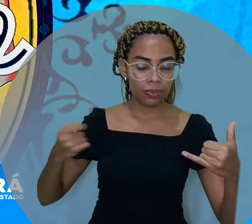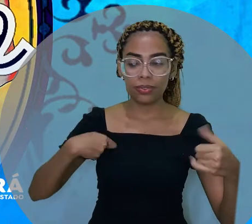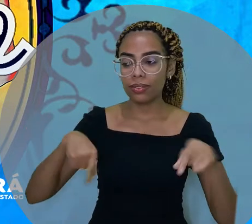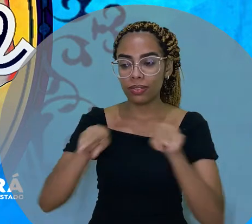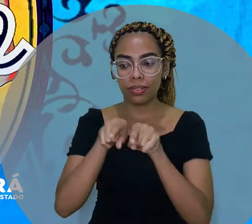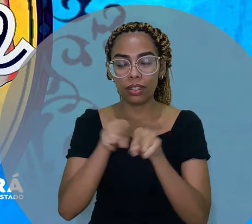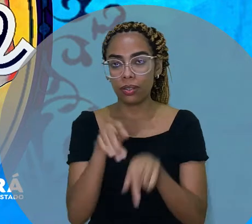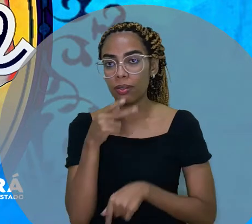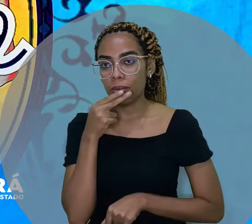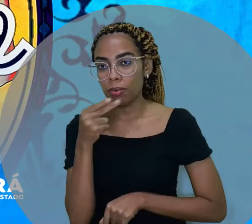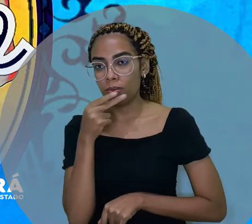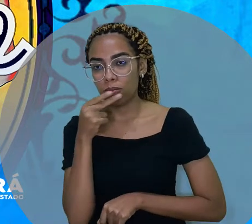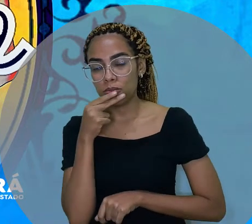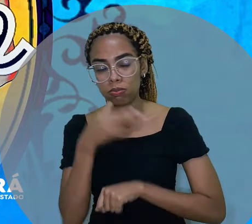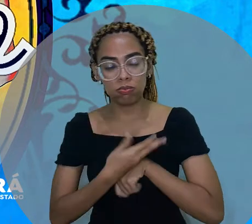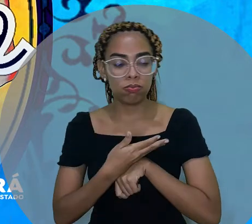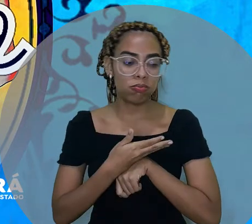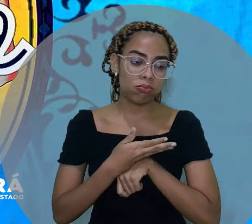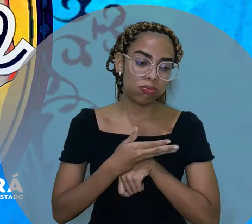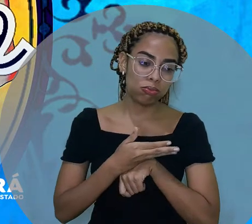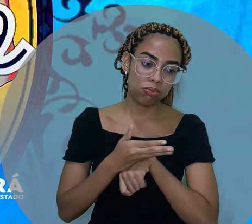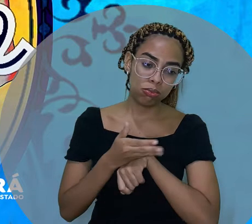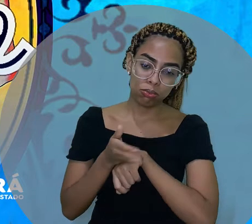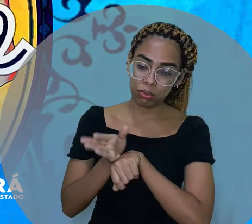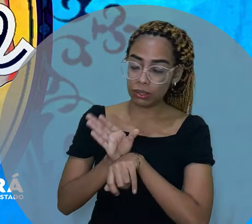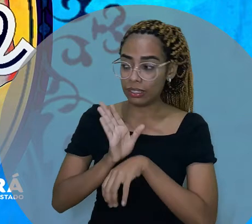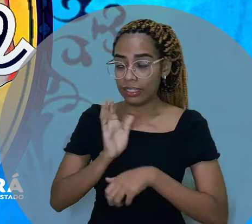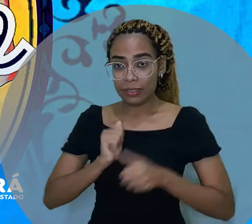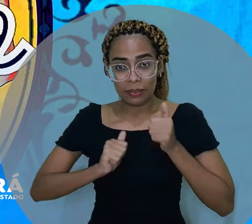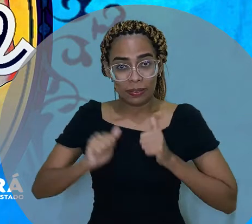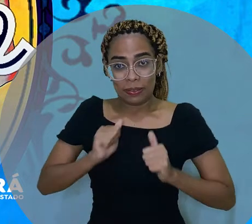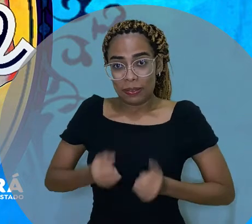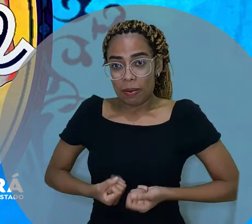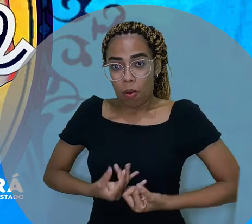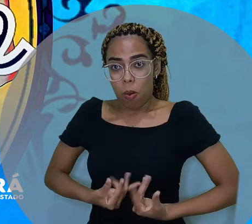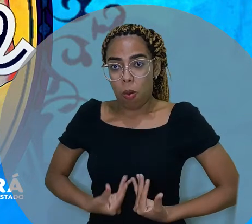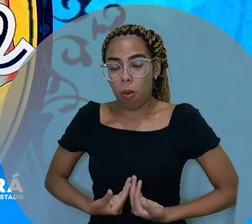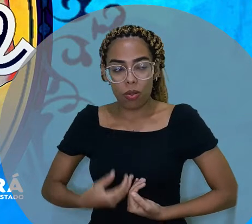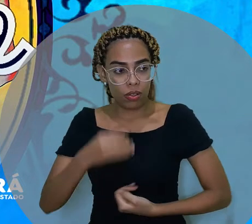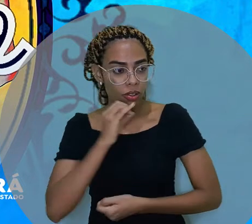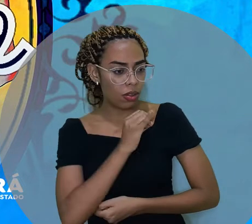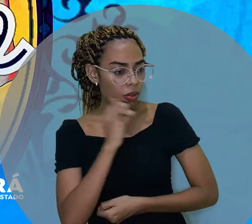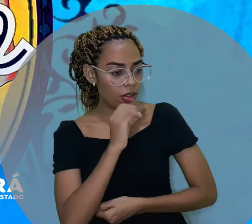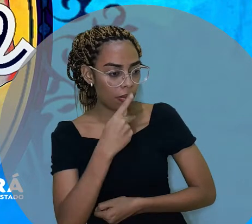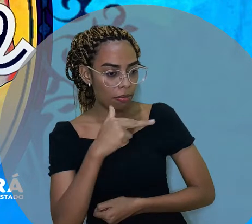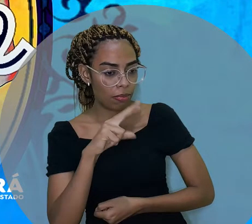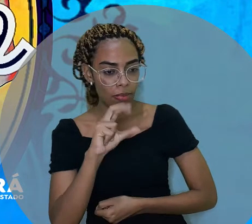Dois telefones, sucessivos cigarros, incontáveis e